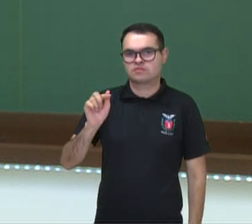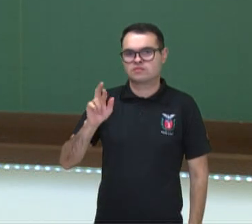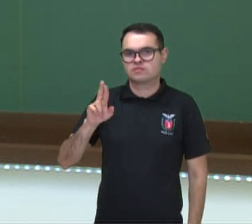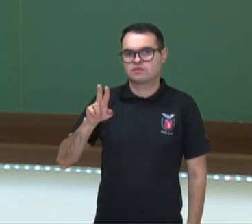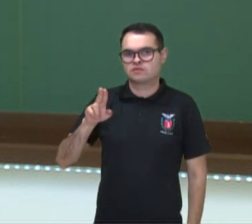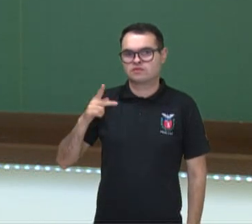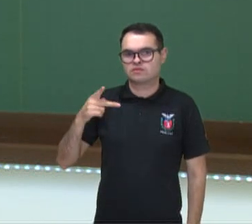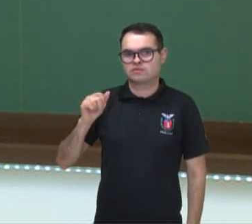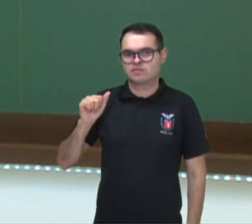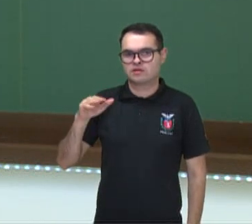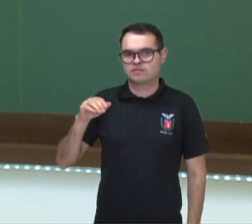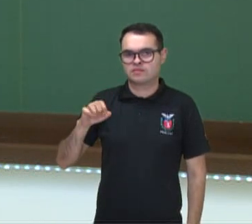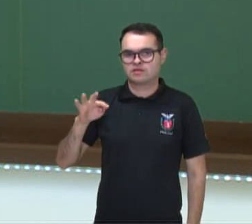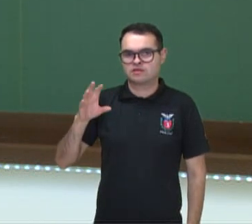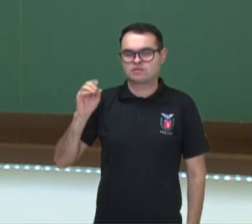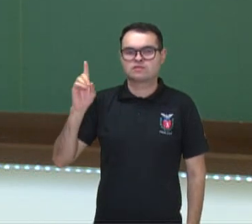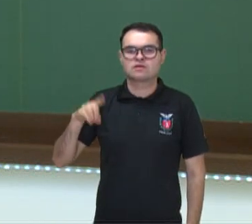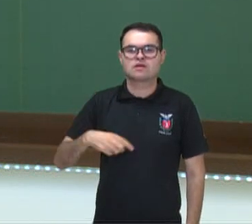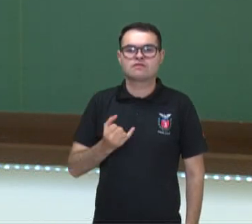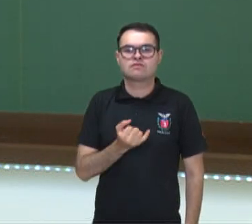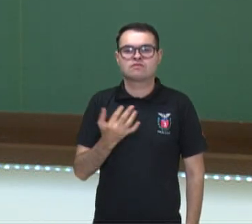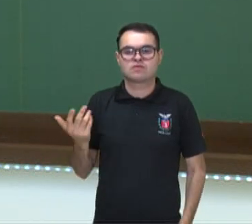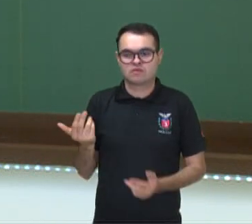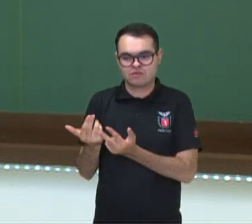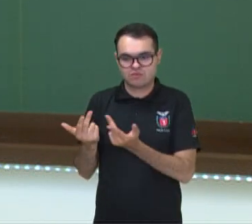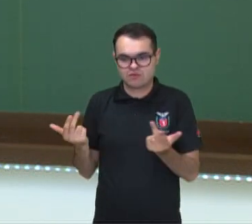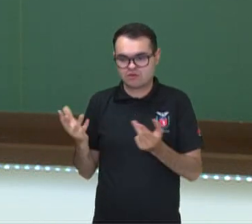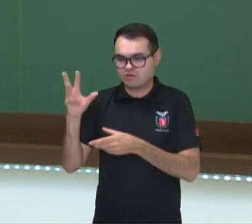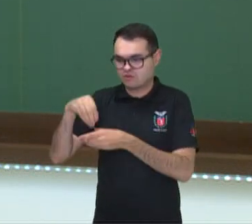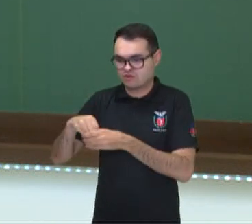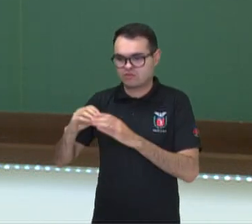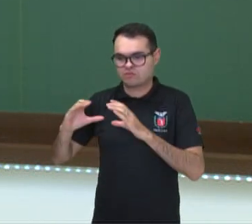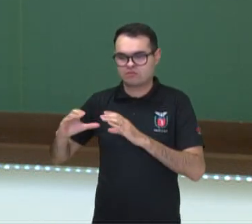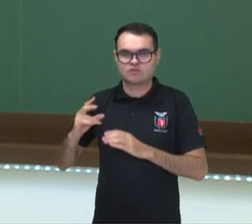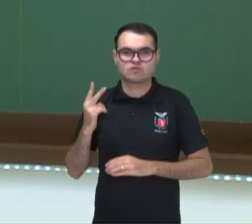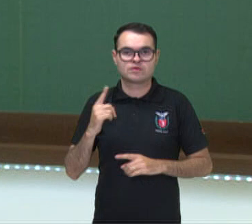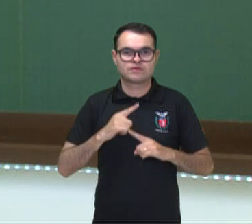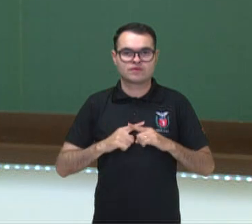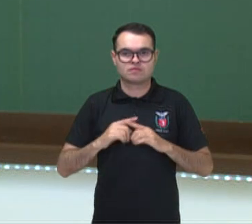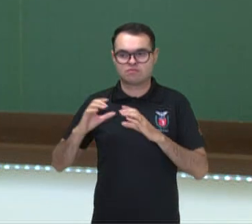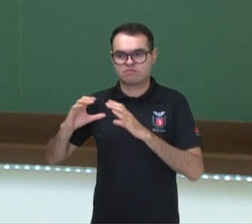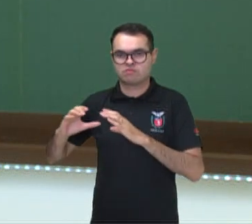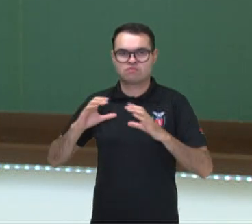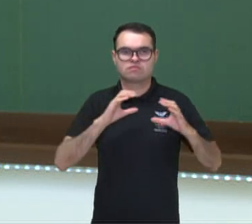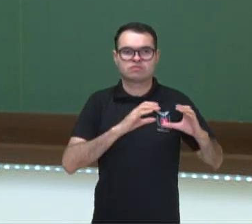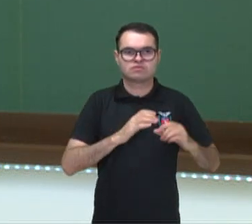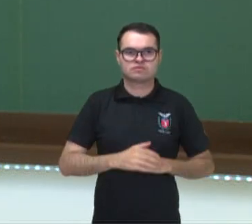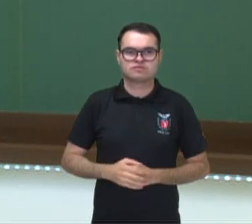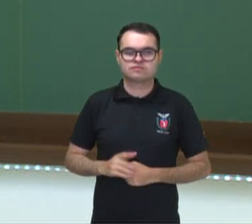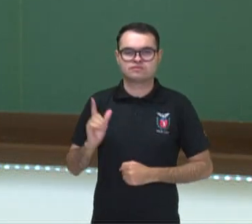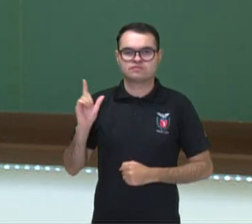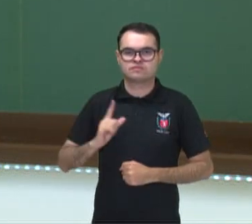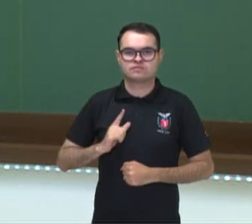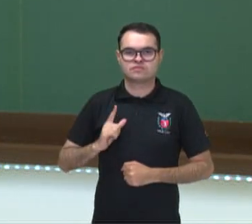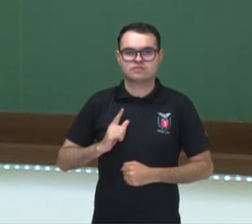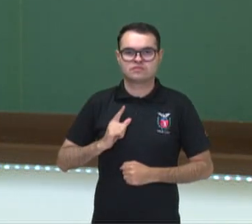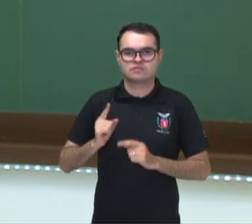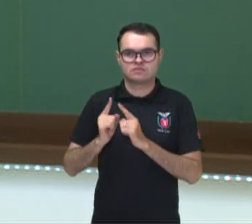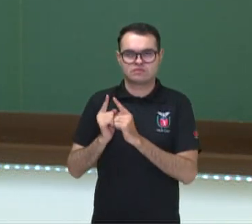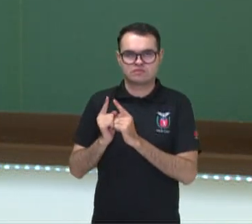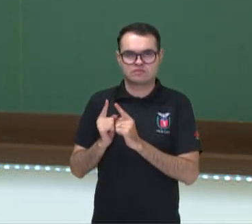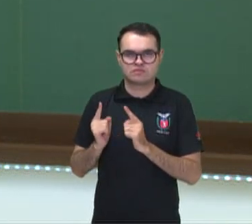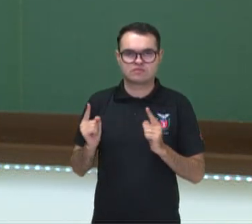usar a colocação do fator comum em evidência duas vezes, tá bom? Então, olha lá, eu tenho um baita